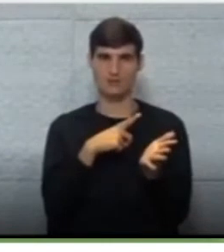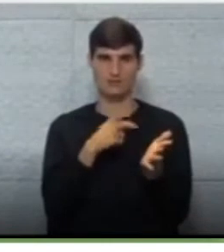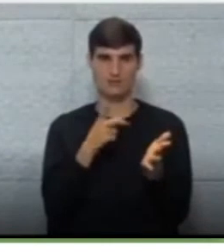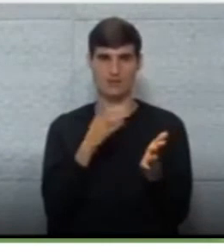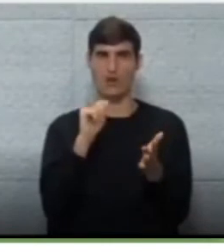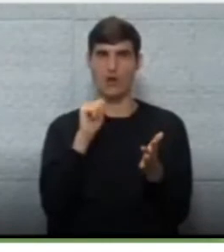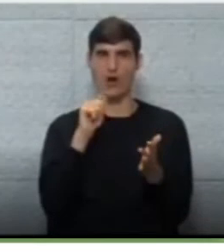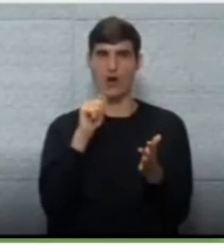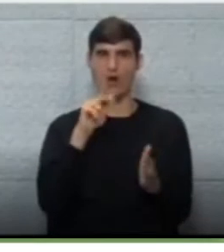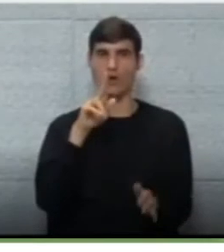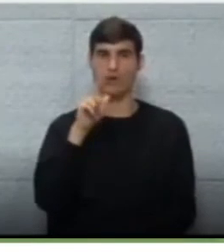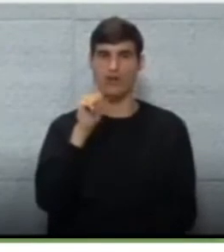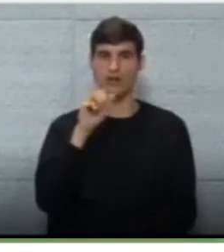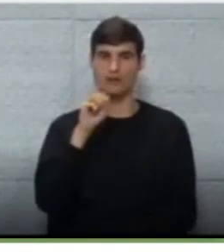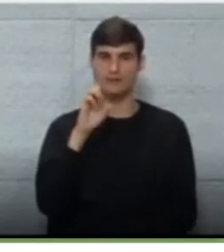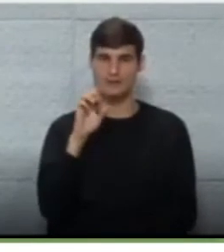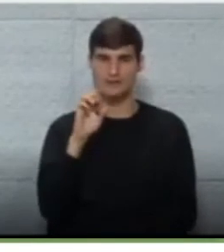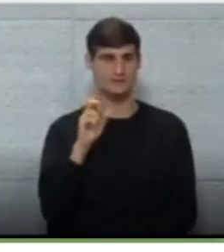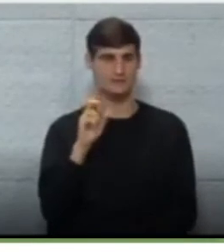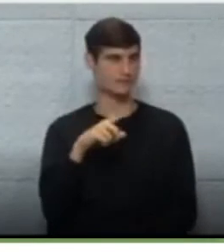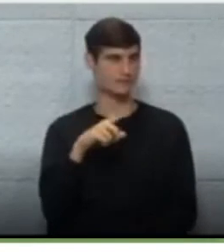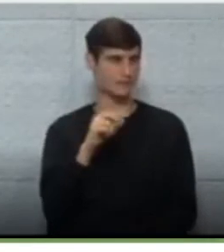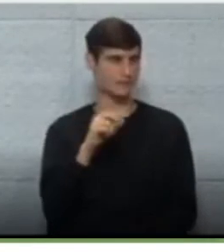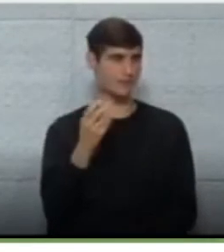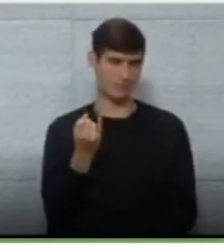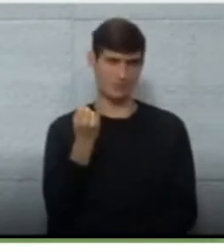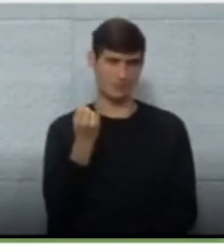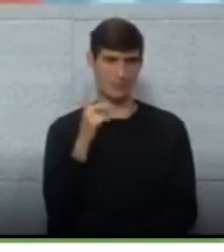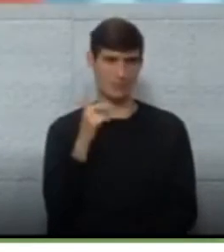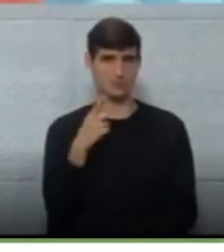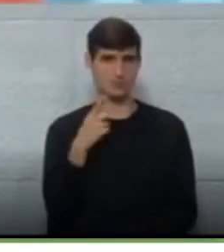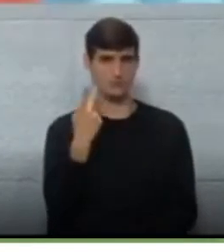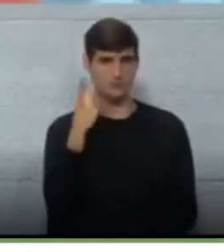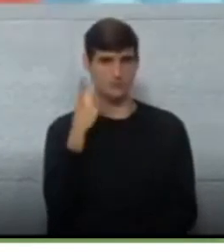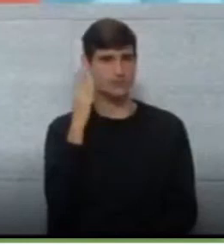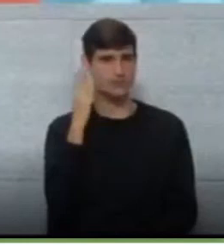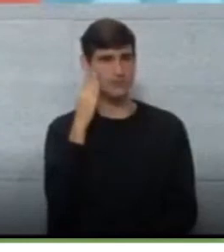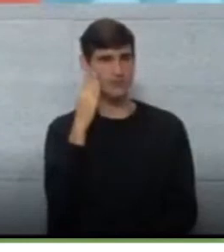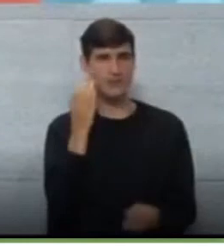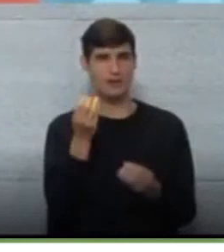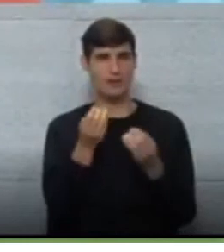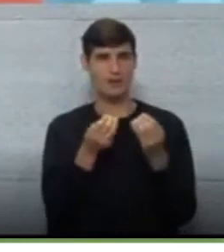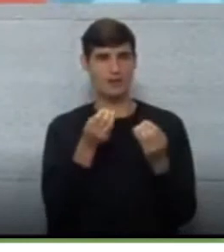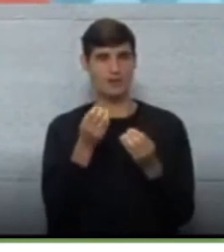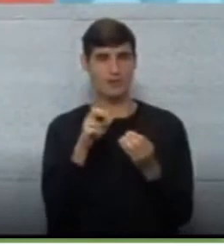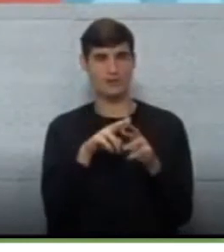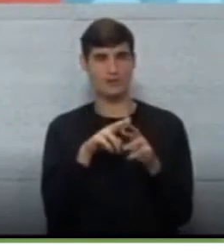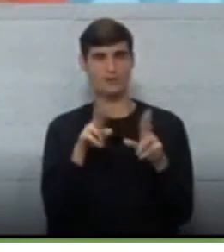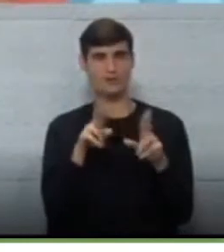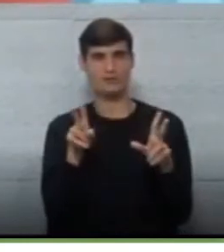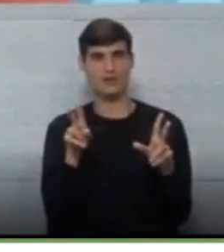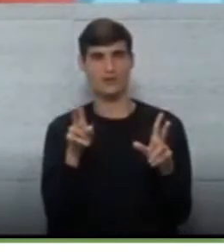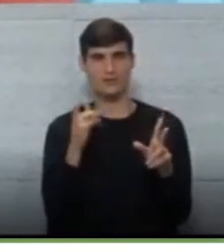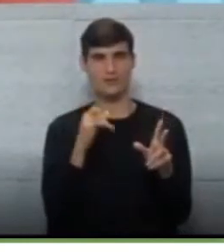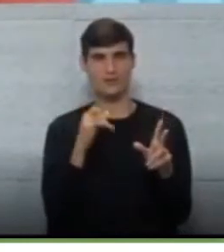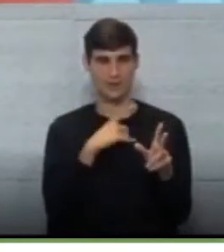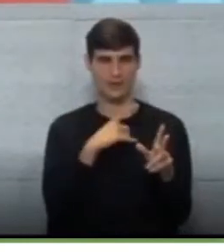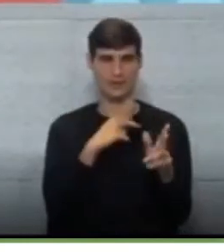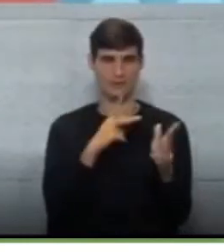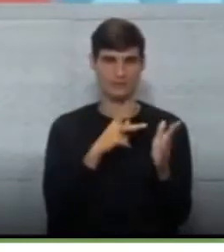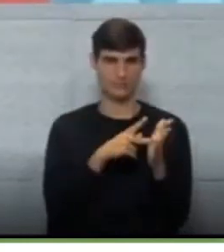Tá? Então, ele é uma parte importante do procedimento de avaliação para saber diferenciar se é